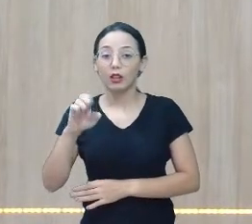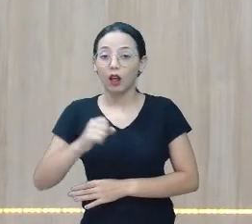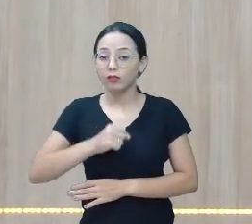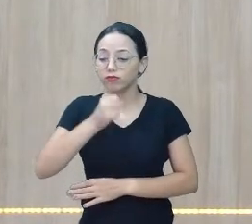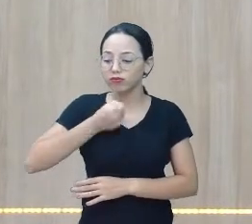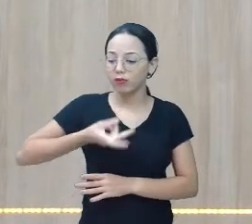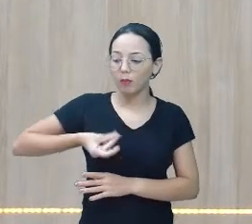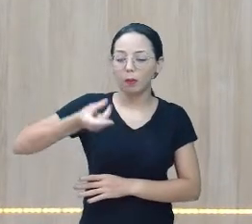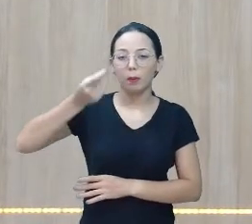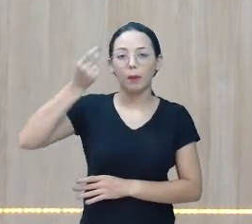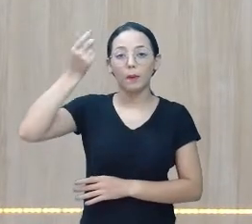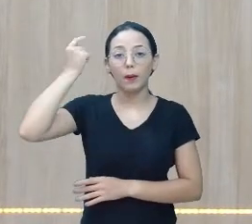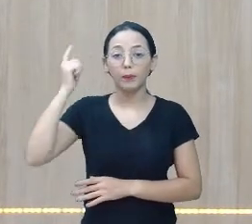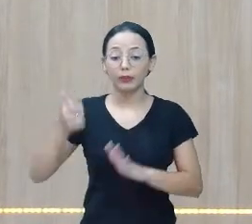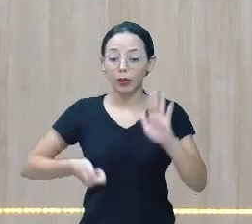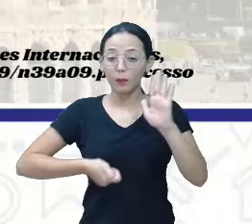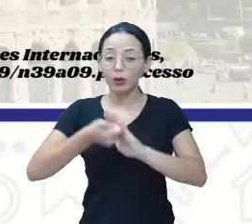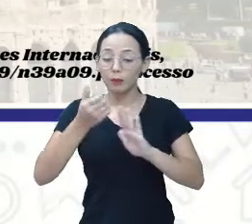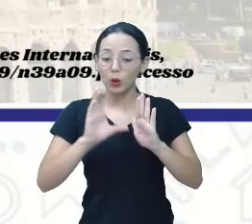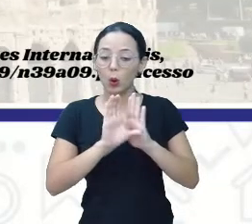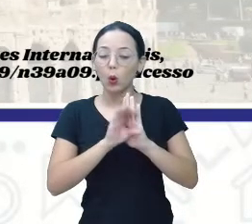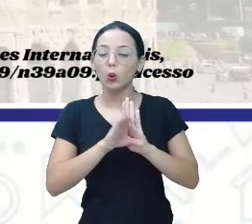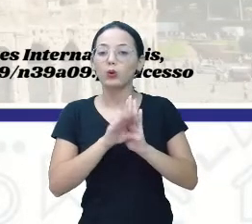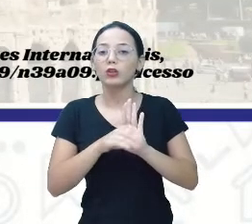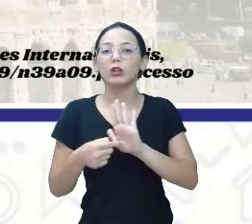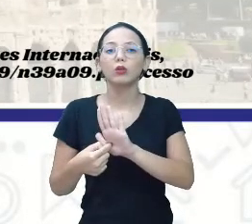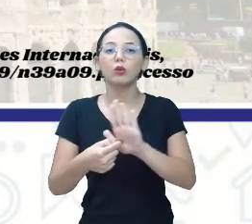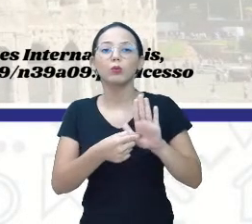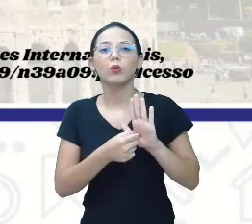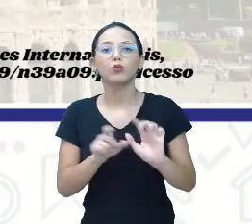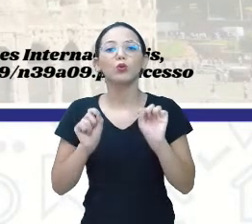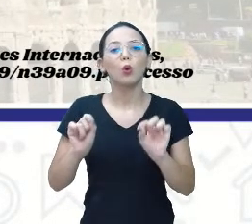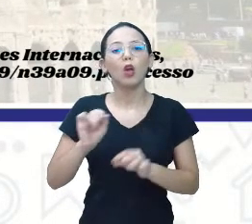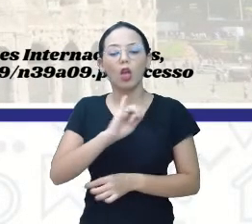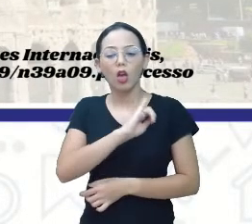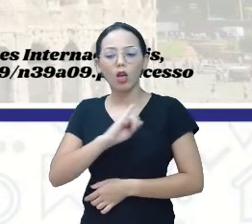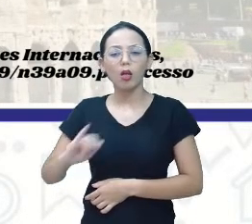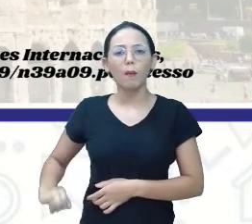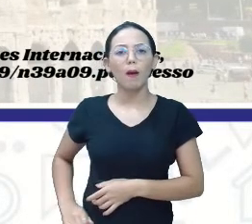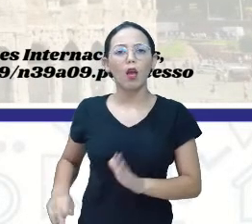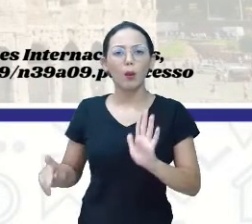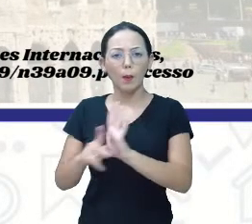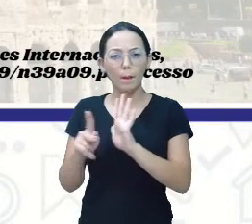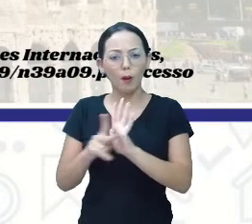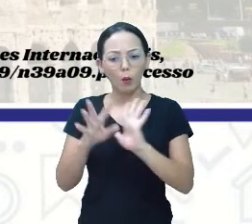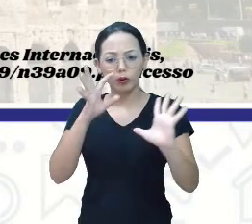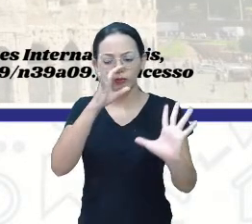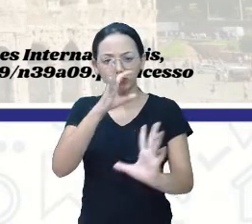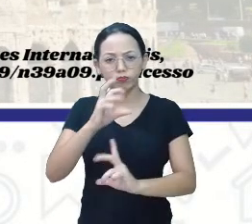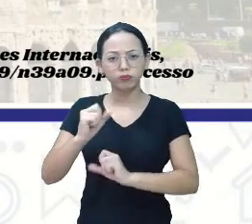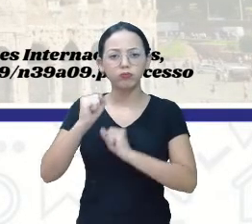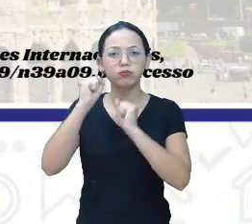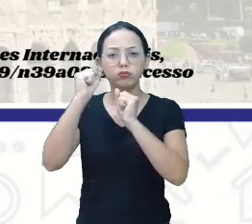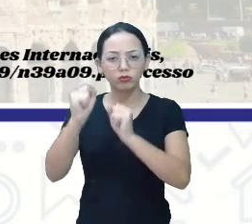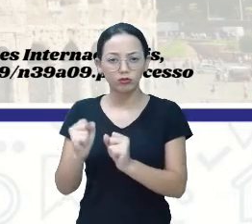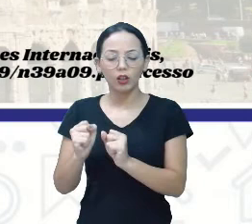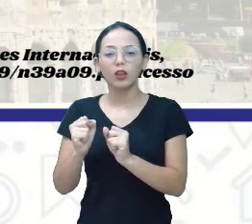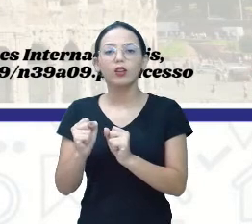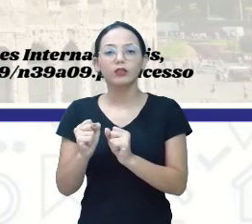nesse sentido, vejam, o primeiro conceito ele traz o império como um poder que